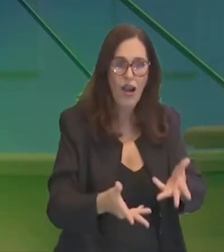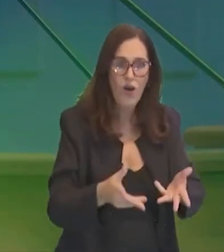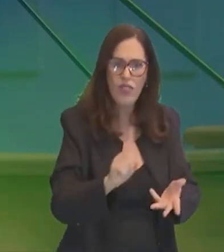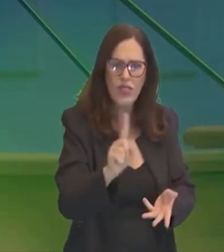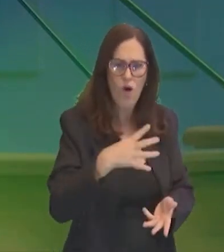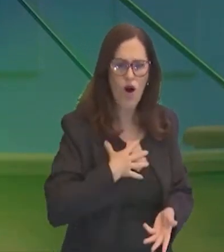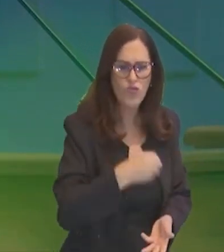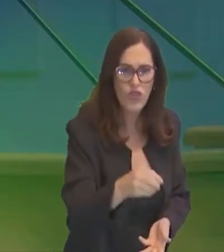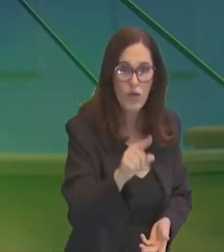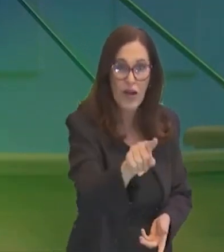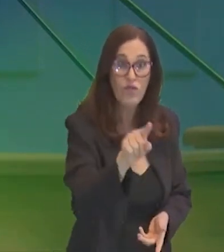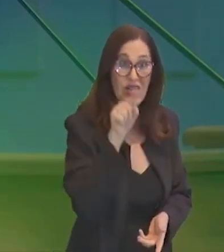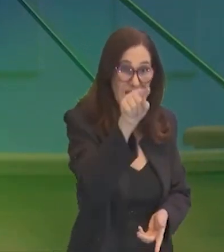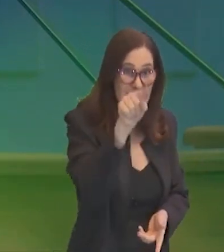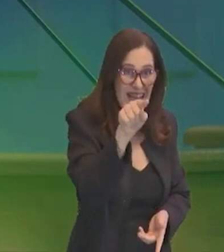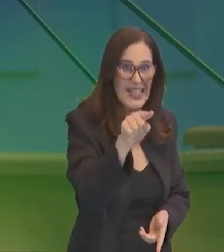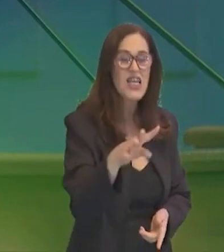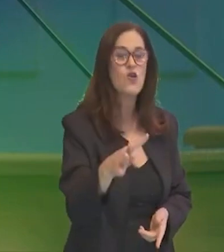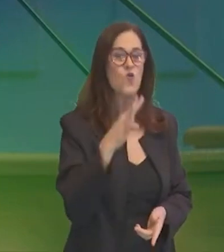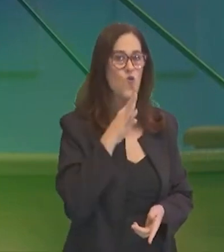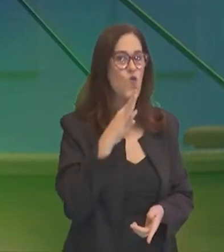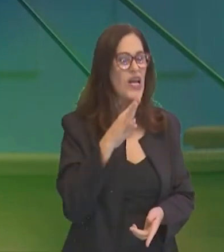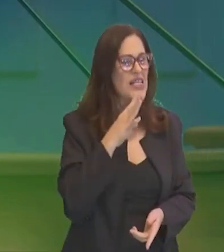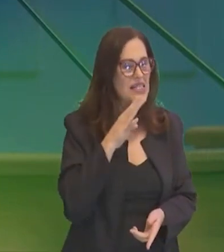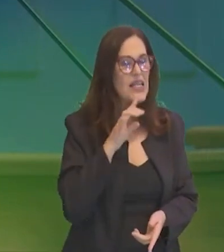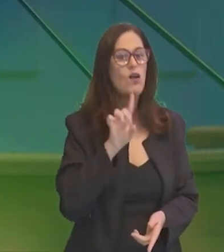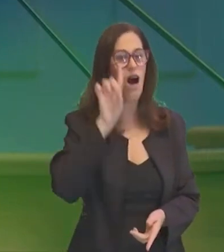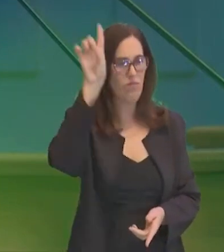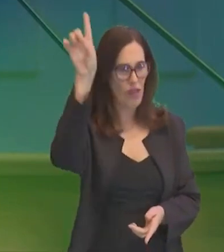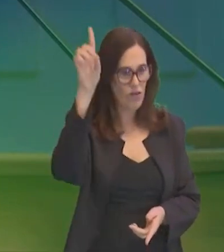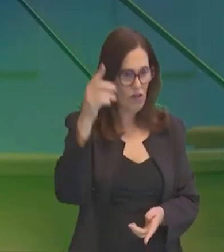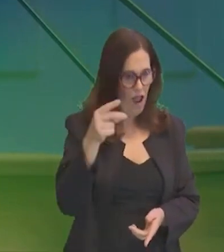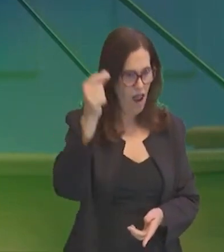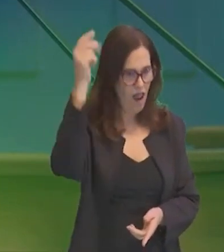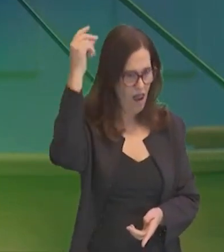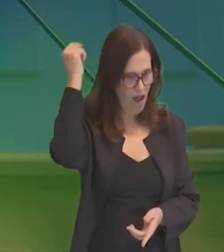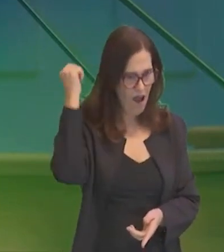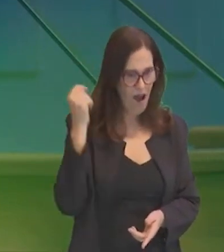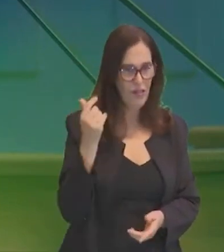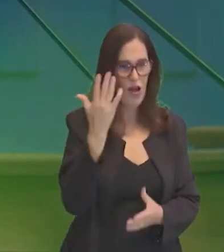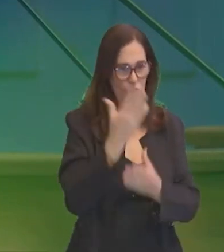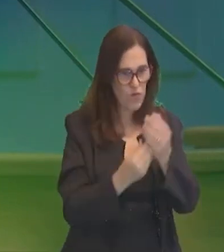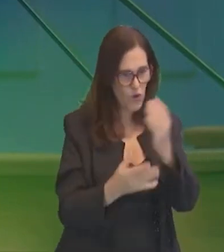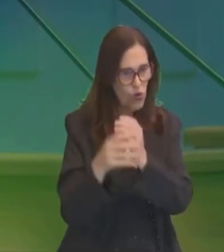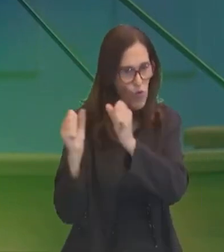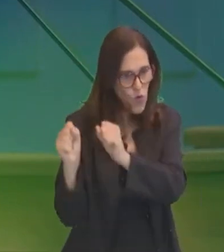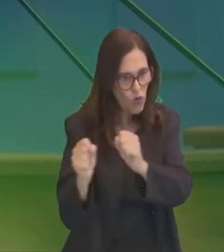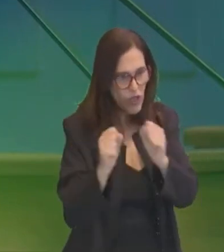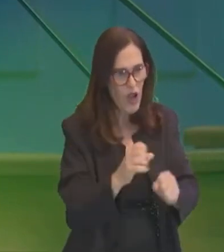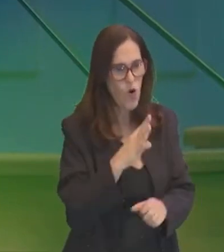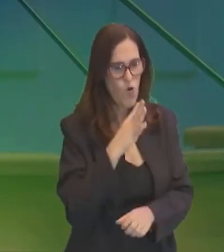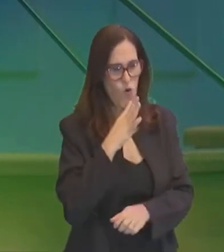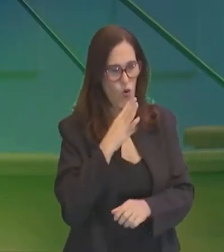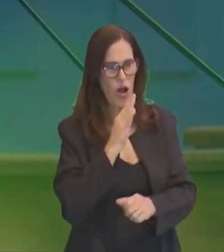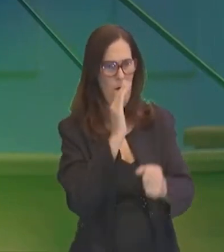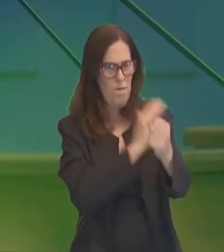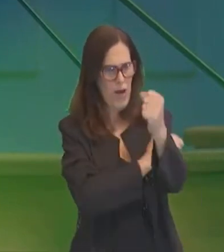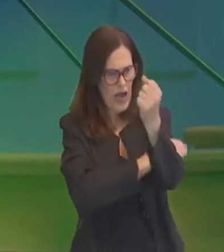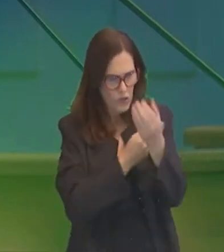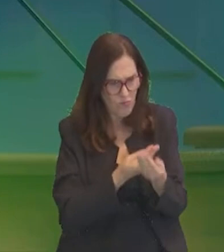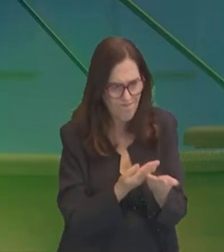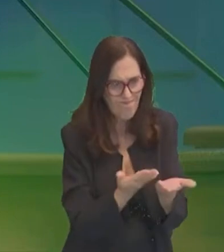Senhor seu Deus. Sim, considerem a grandeza do Senhor, a sua mão poderosa e o seu braço